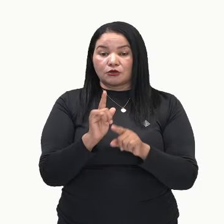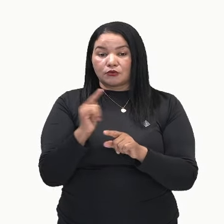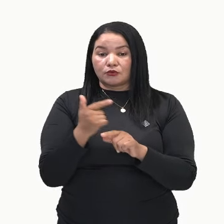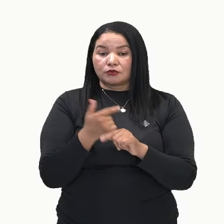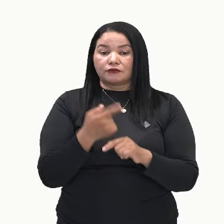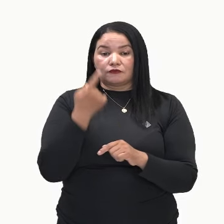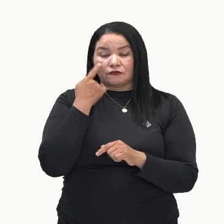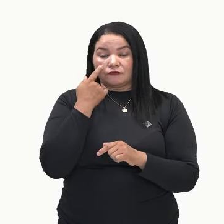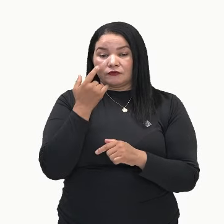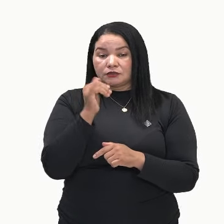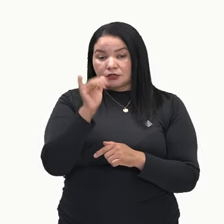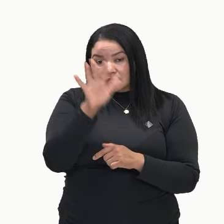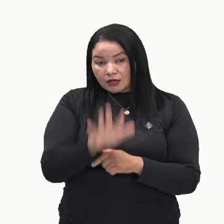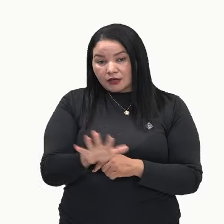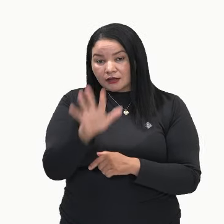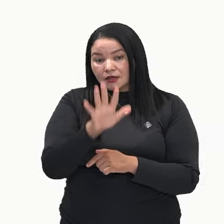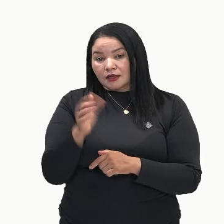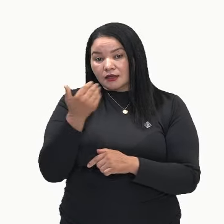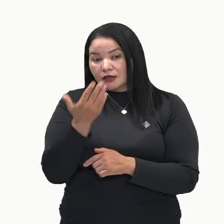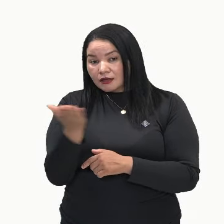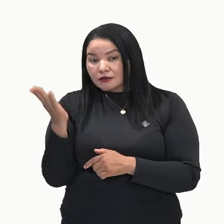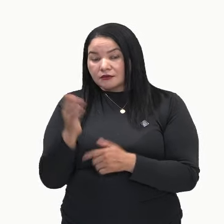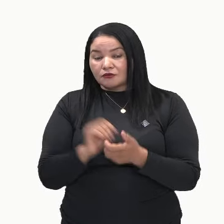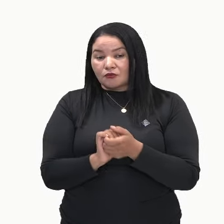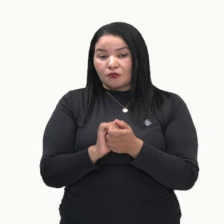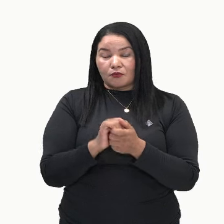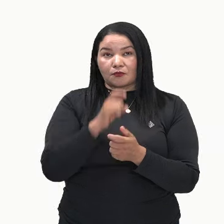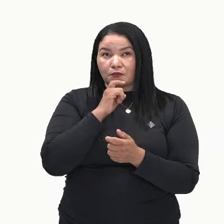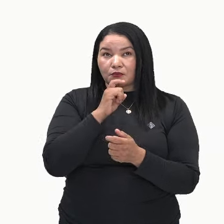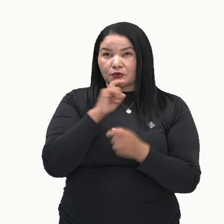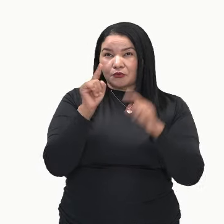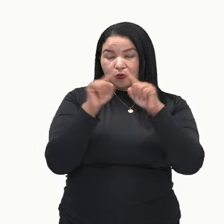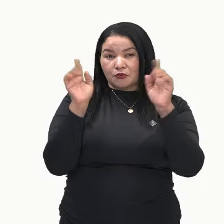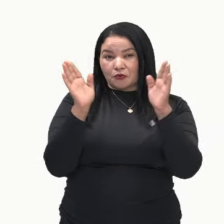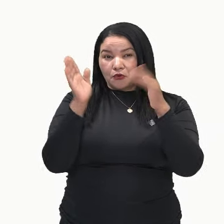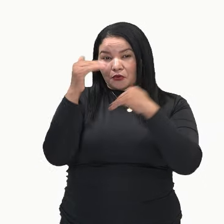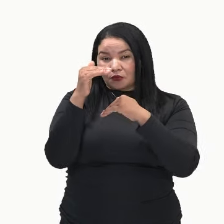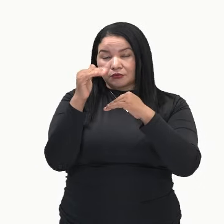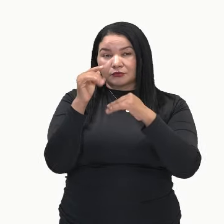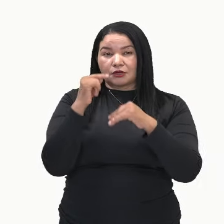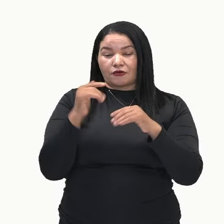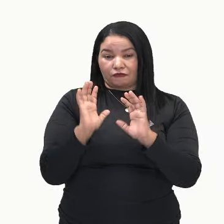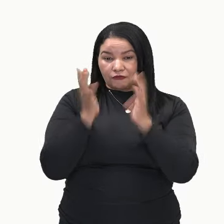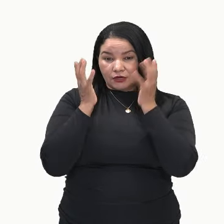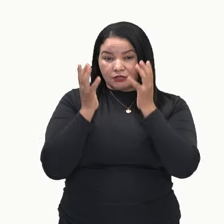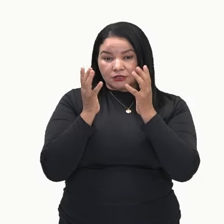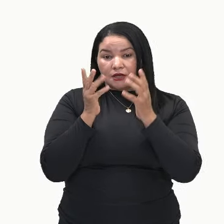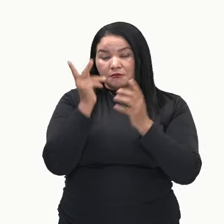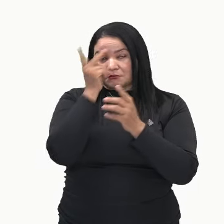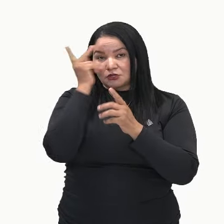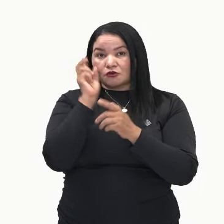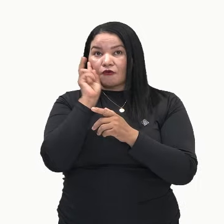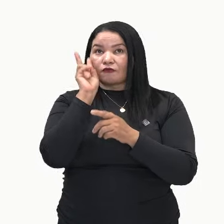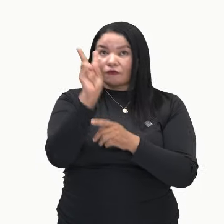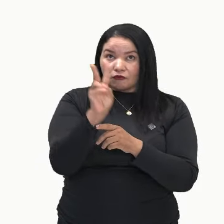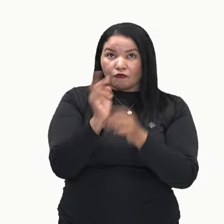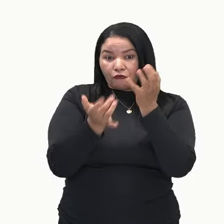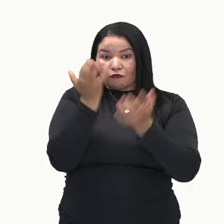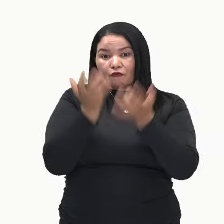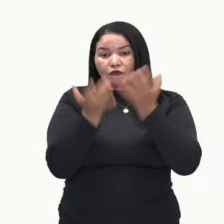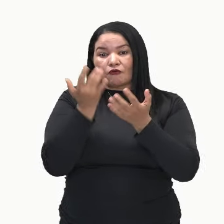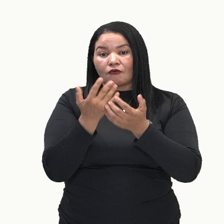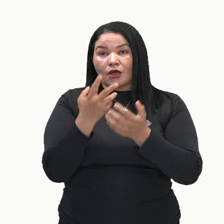essa ilustração, a gente tem ali um ar-condicionado numa festa e alguém viu que aquilo estava pegando fogo e